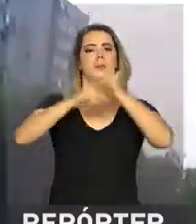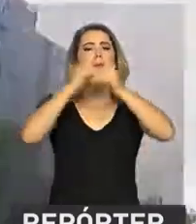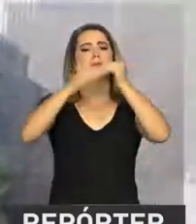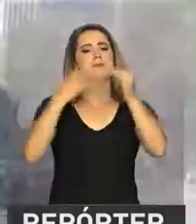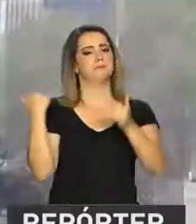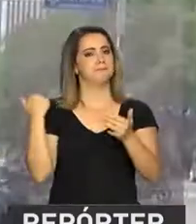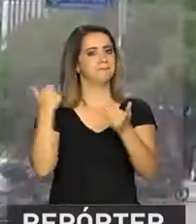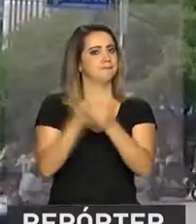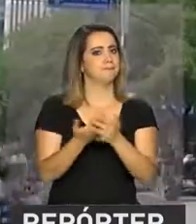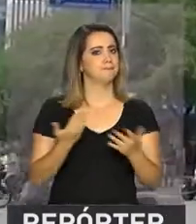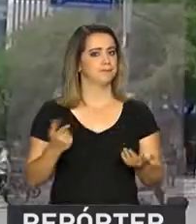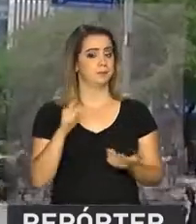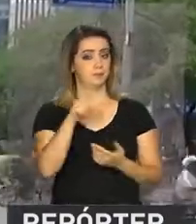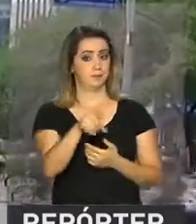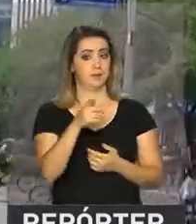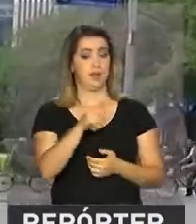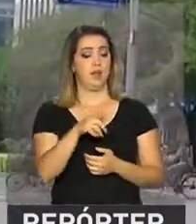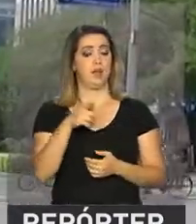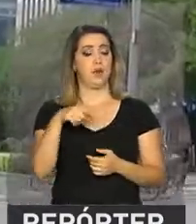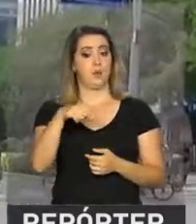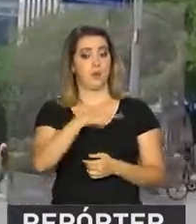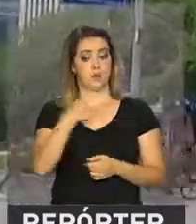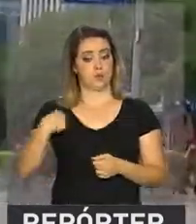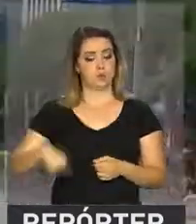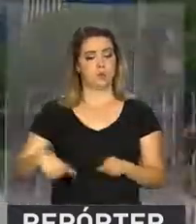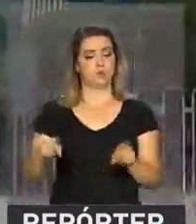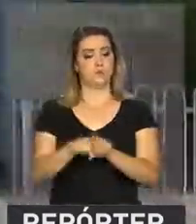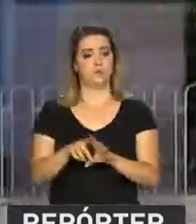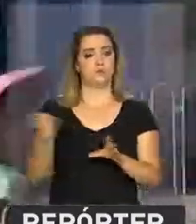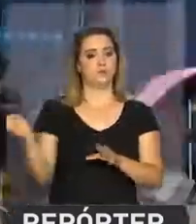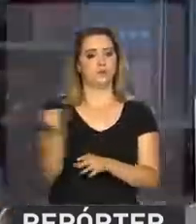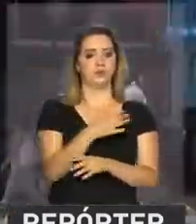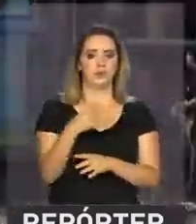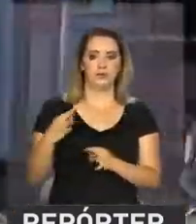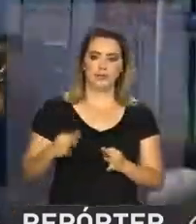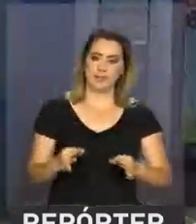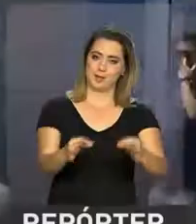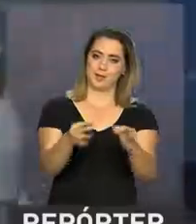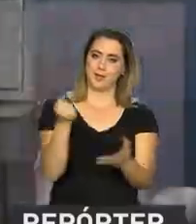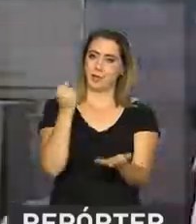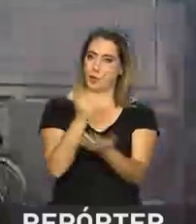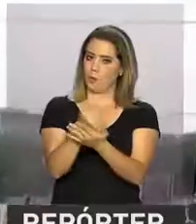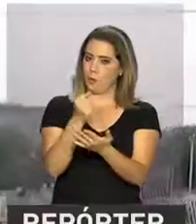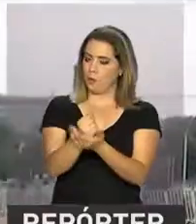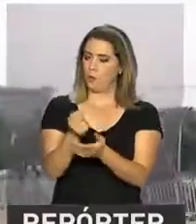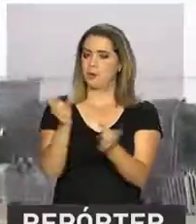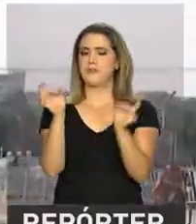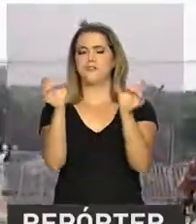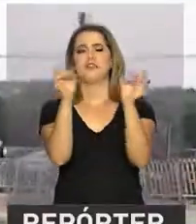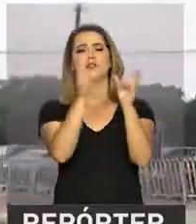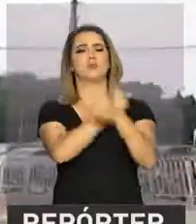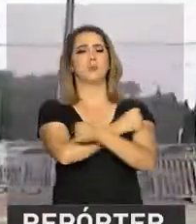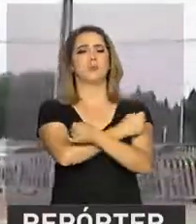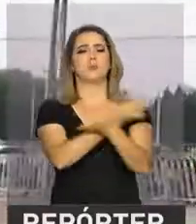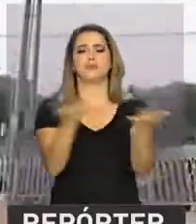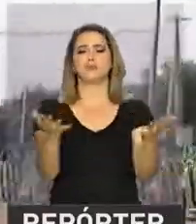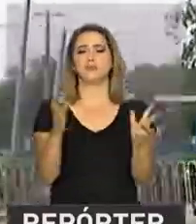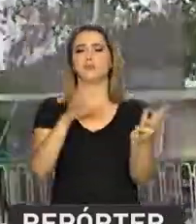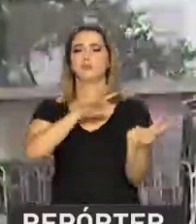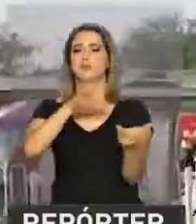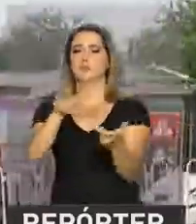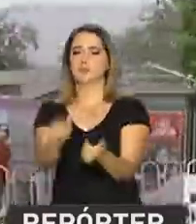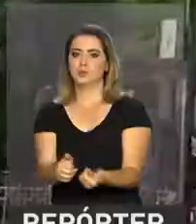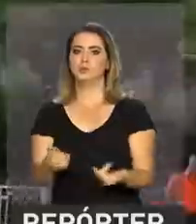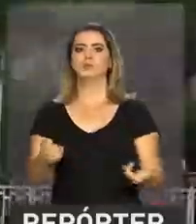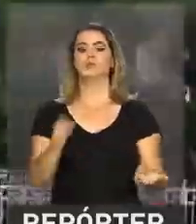décadas o gigante asiático em processo de modernização compra e vende muito para sustentar o desenvolvimento